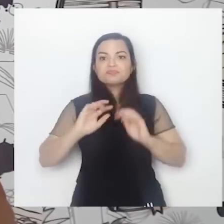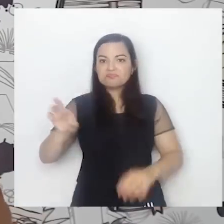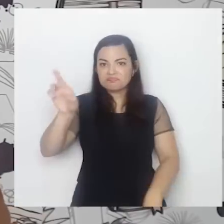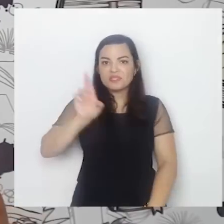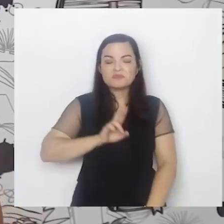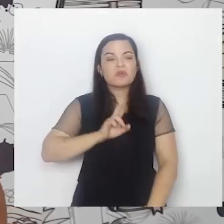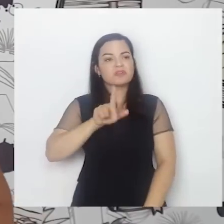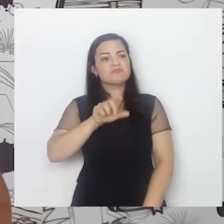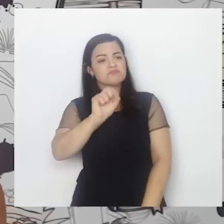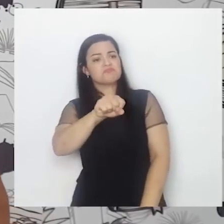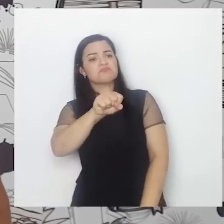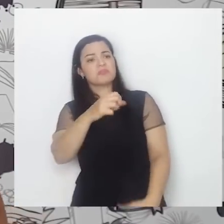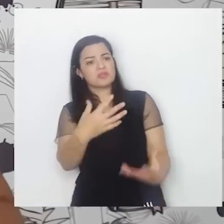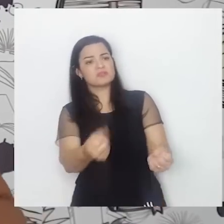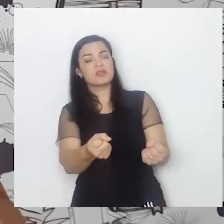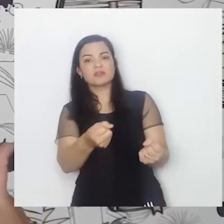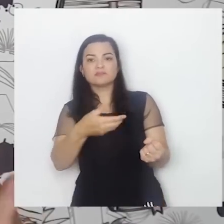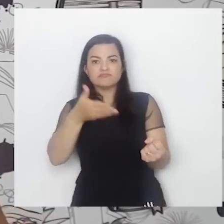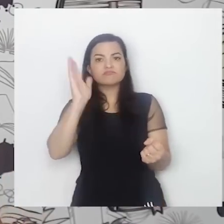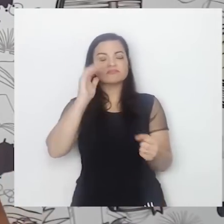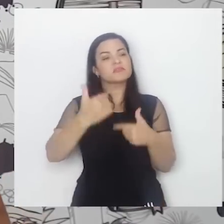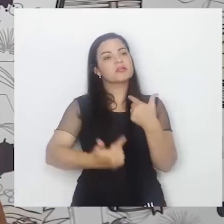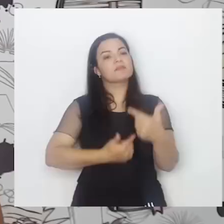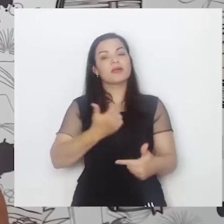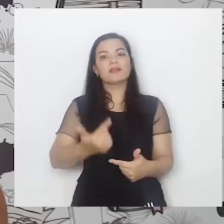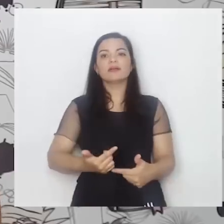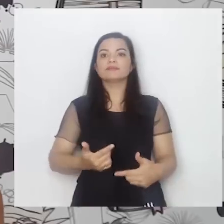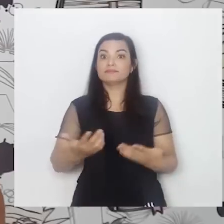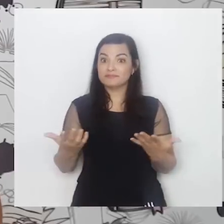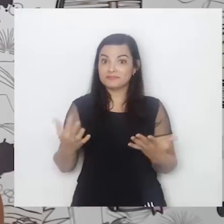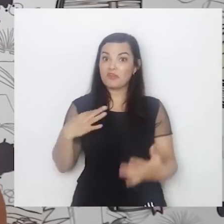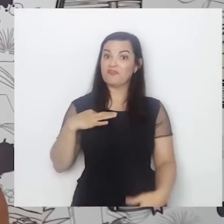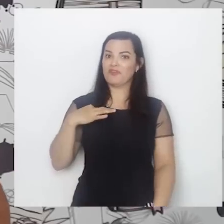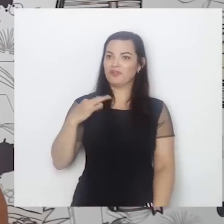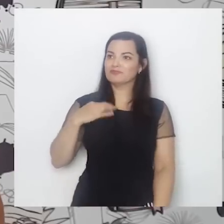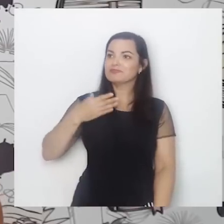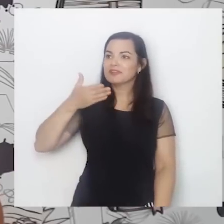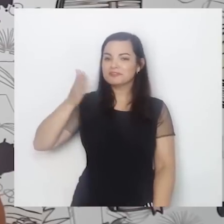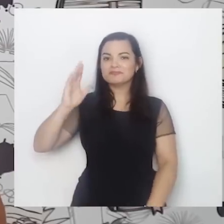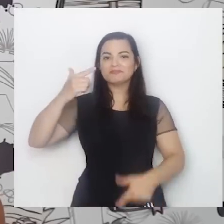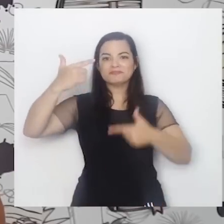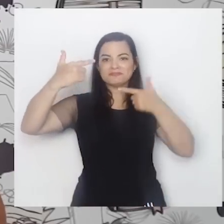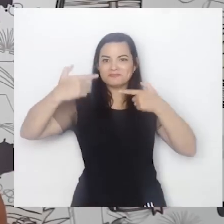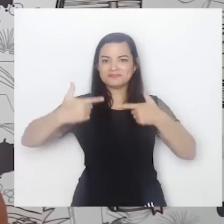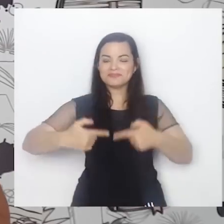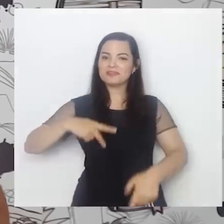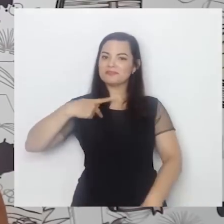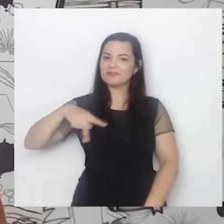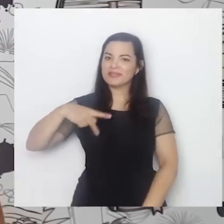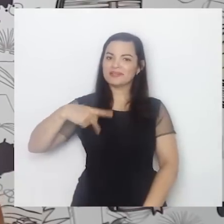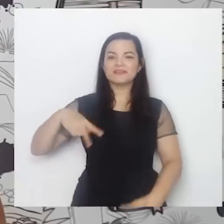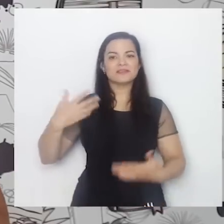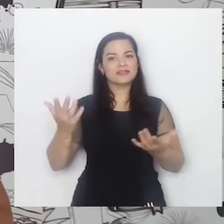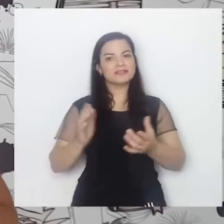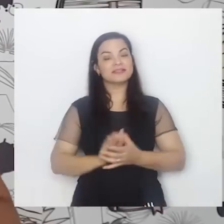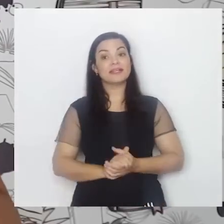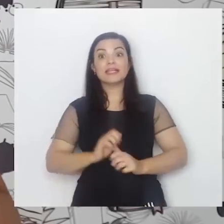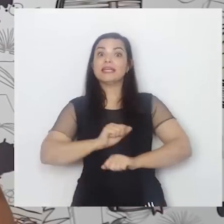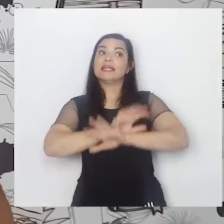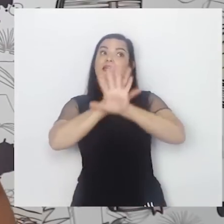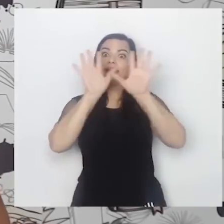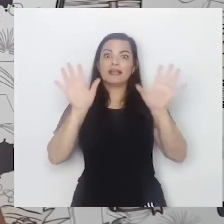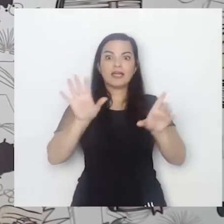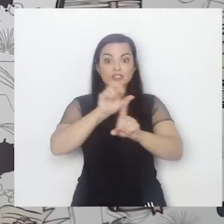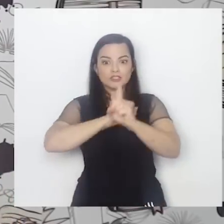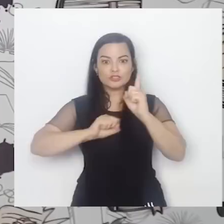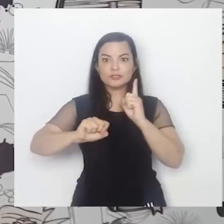foi sim. Ela foi aceita como voluntária na Guerra do Paraguai. E é claro que